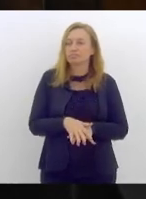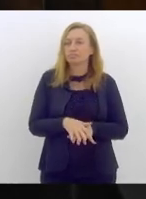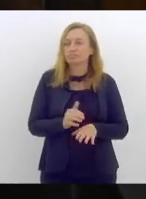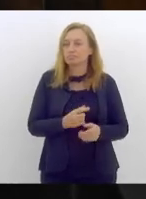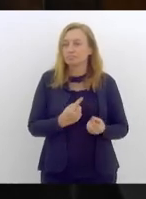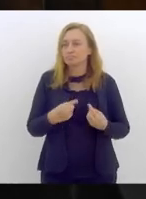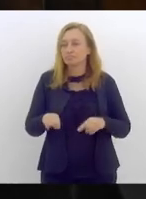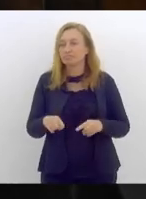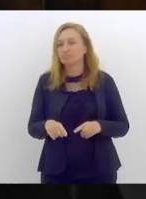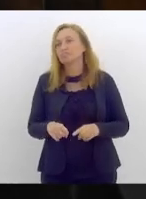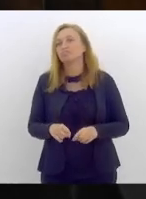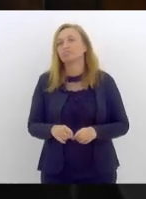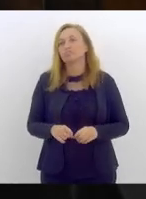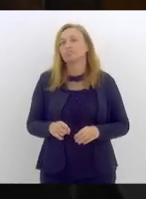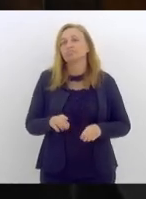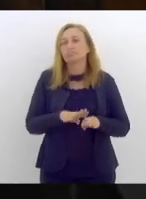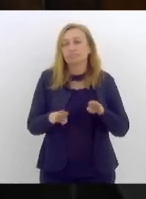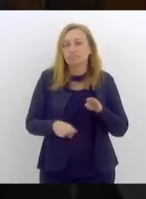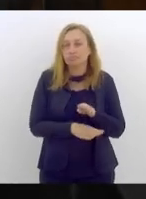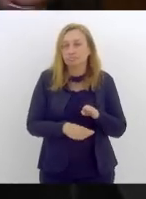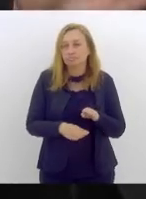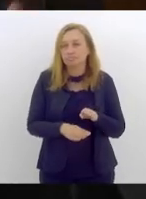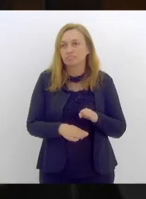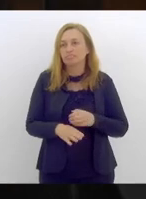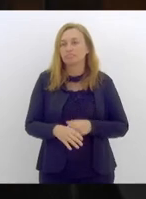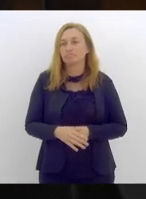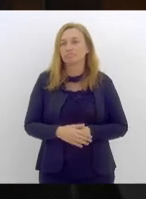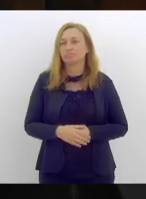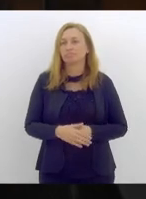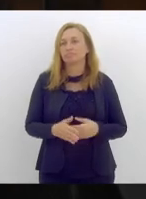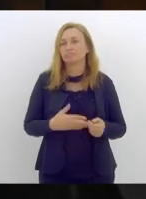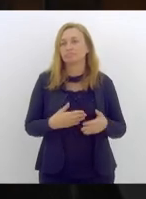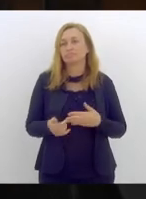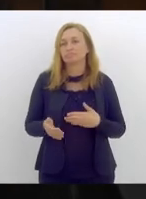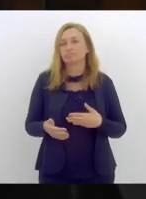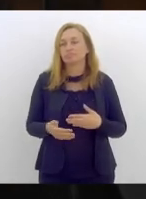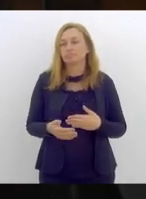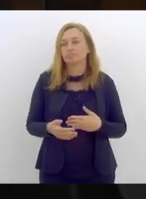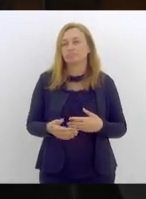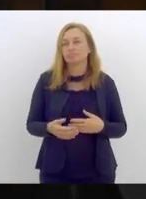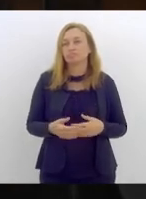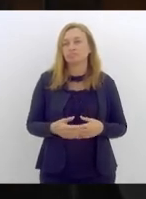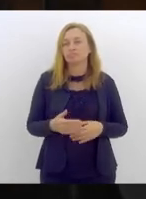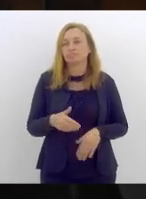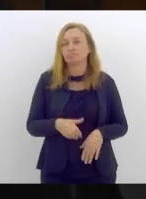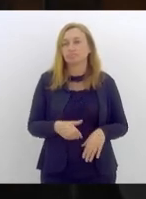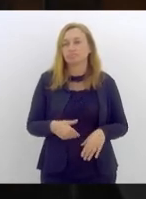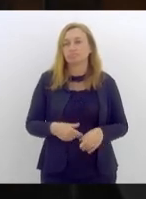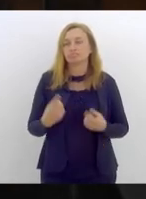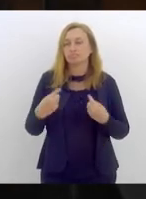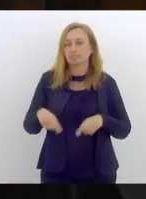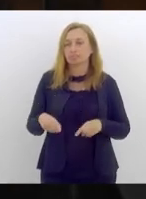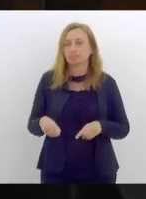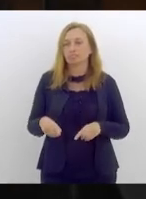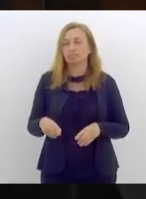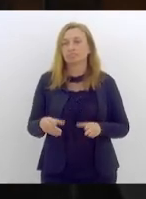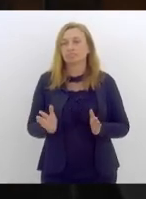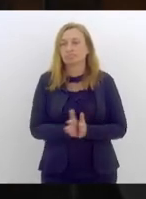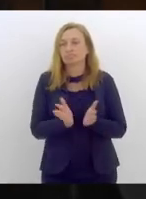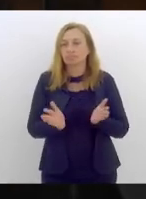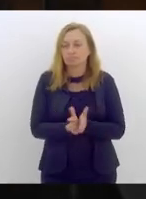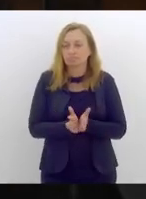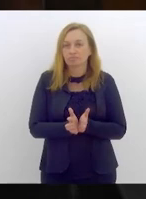enfrentamento a desigualdade as desigualdades quaisquer que sejam e sobretudo combater a fome combater a pobreza combater miséria